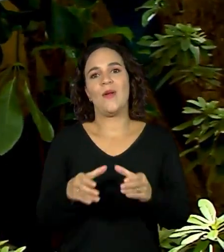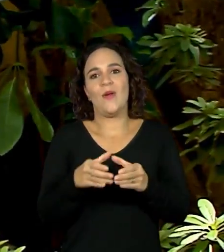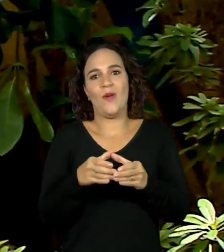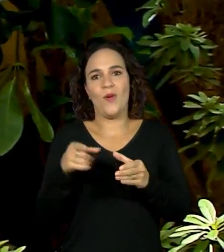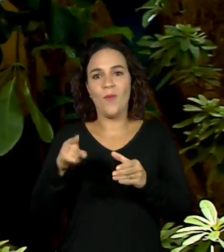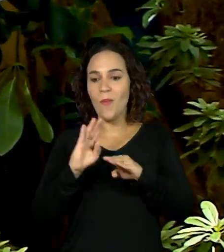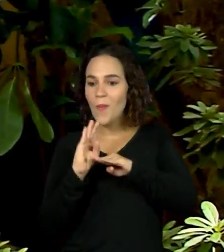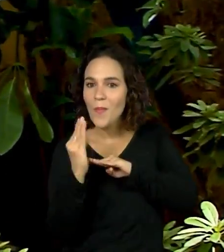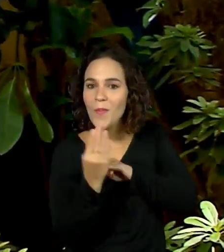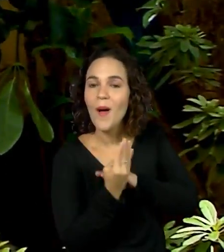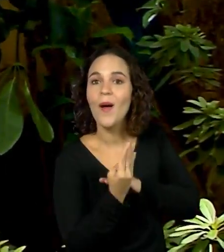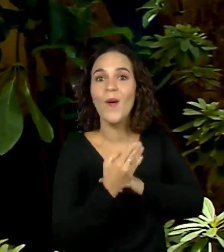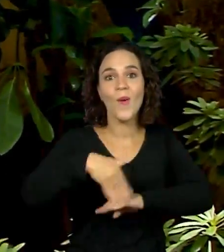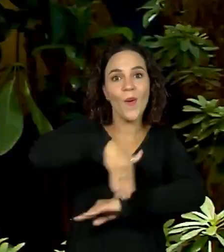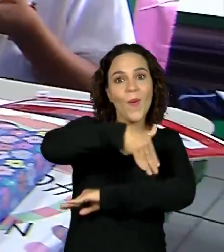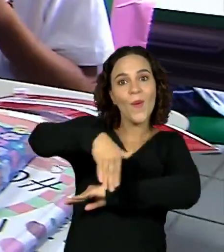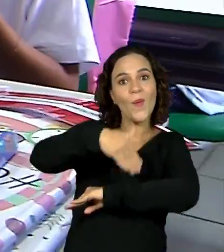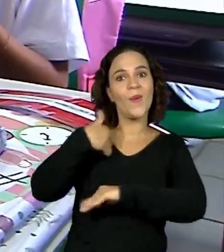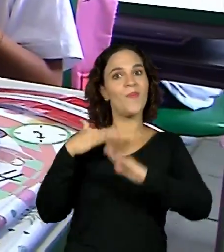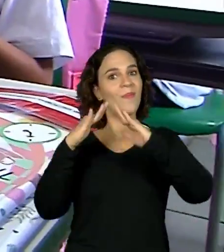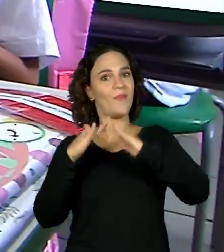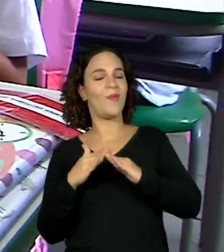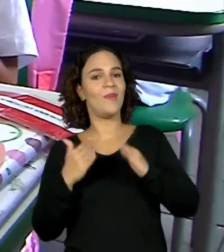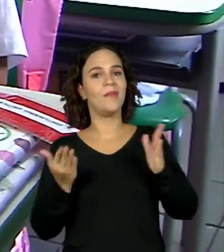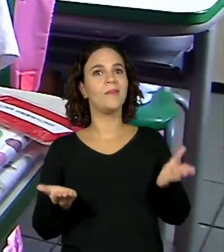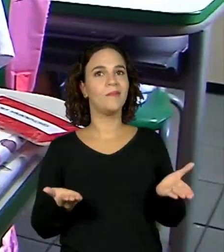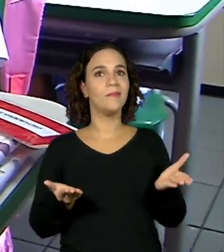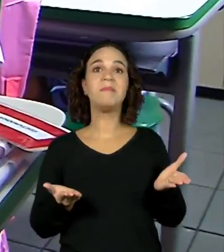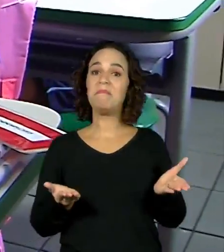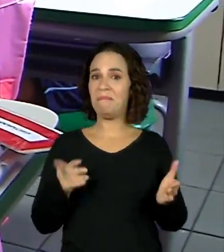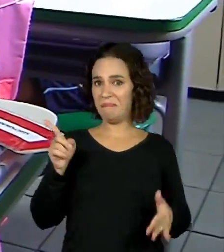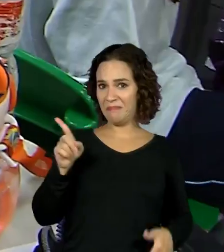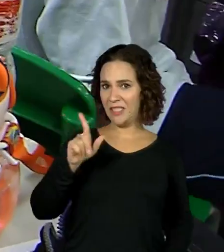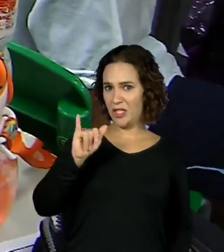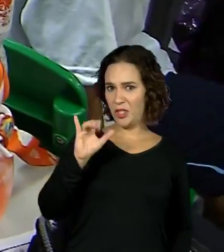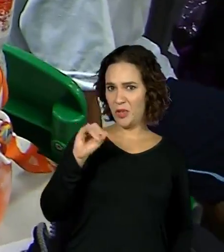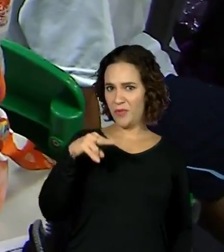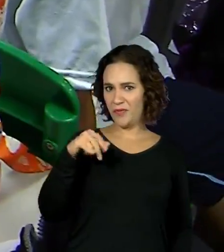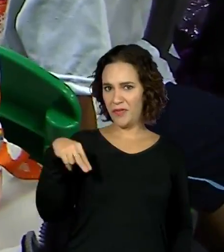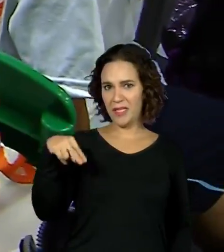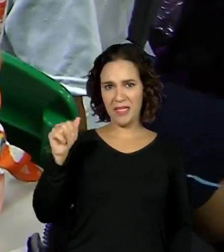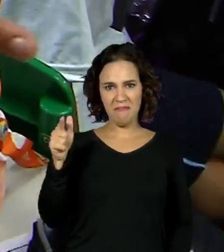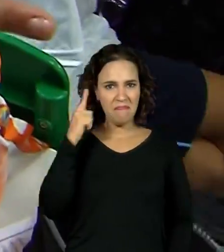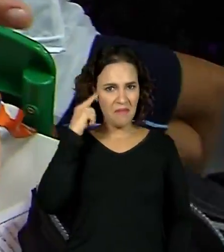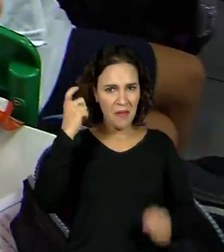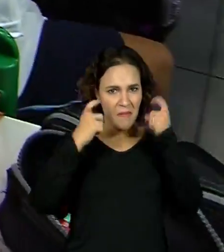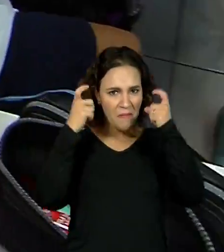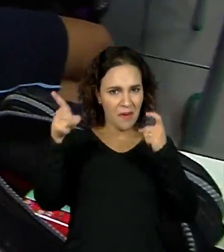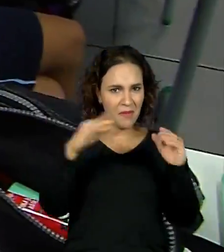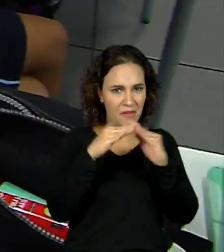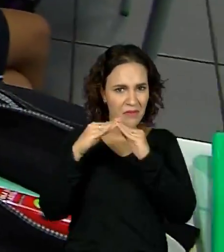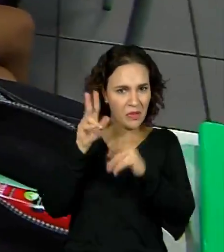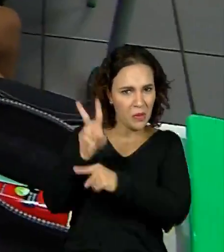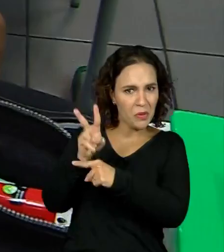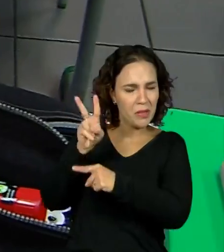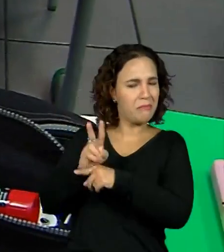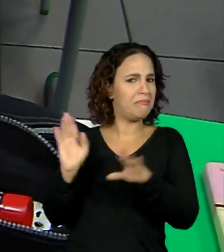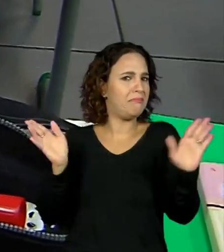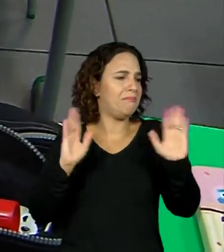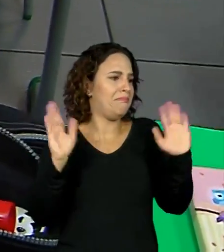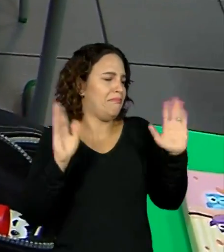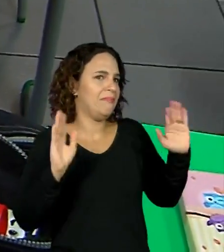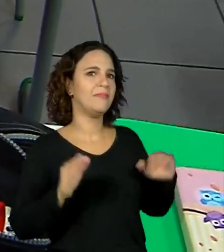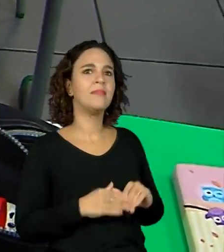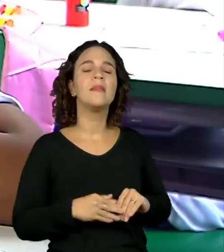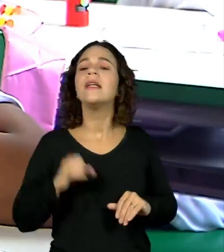bairro, com a rua onde eu moro. Se bem que a Giovana não está tão interessada assim em cuidar da vida dos vizinhos.